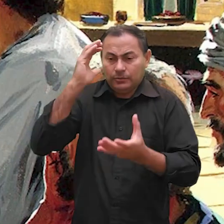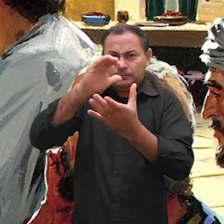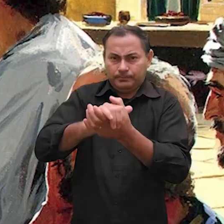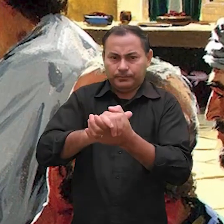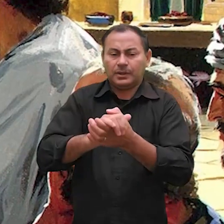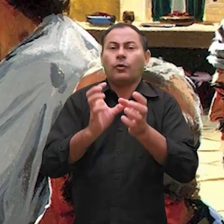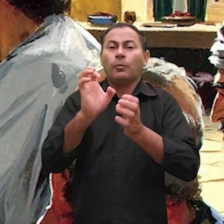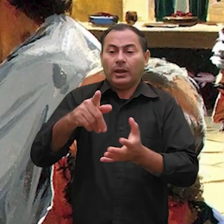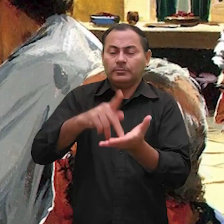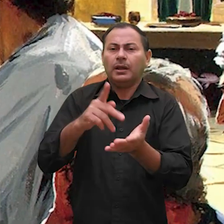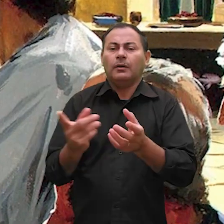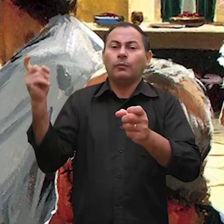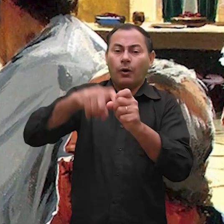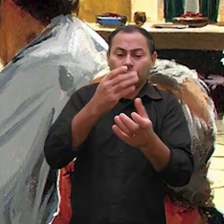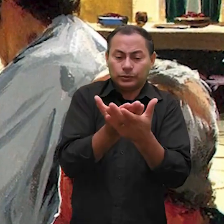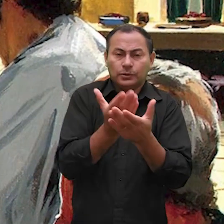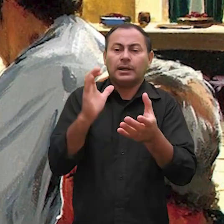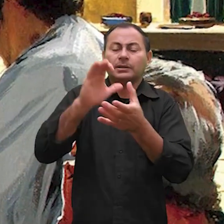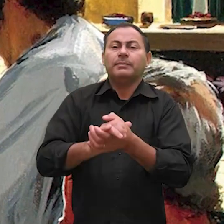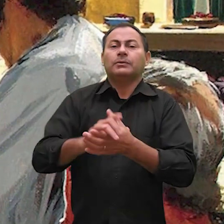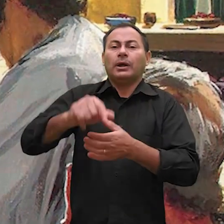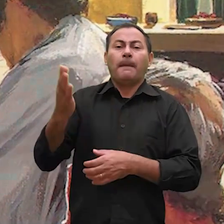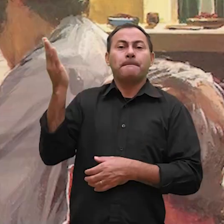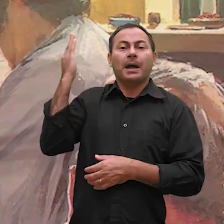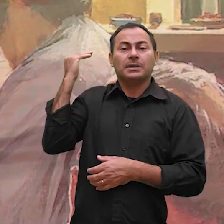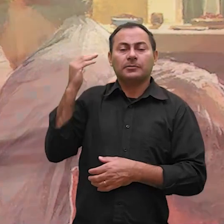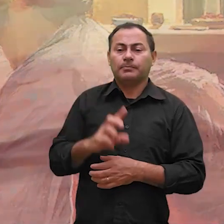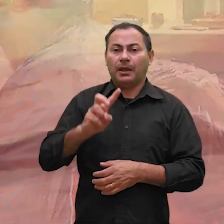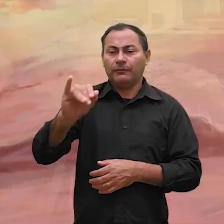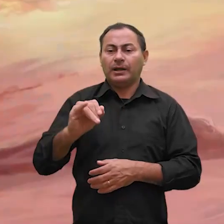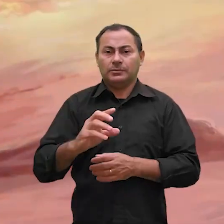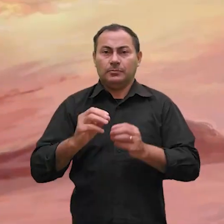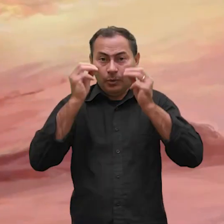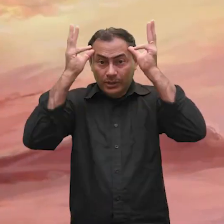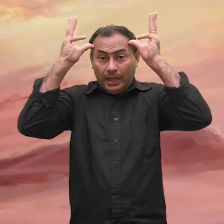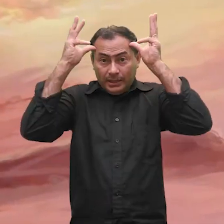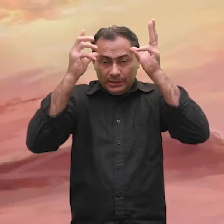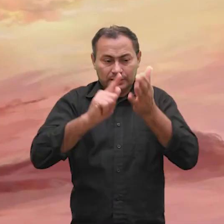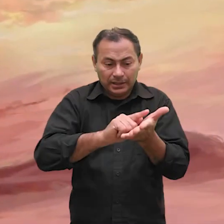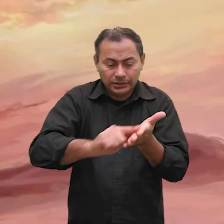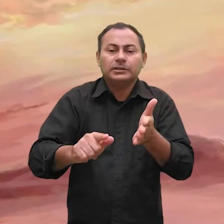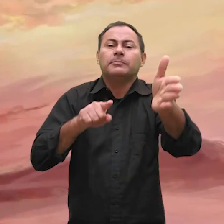quiserem entender o casamento como ele é, volte e estude o casamento como ele era. Vá até Moisés ou